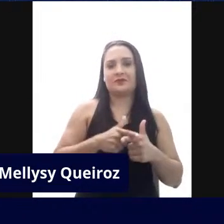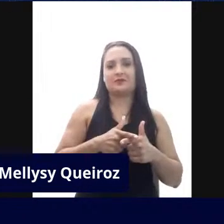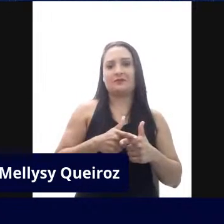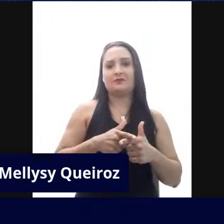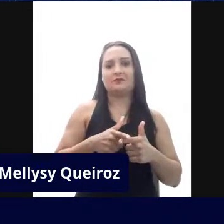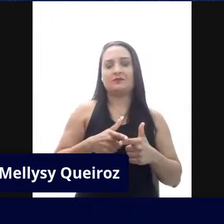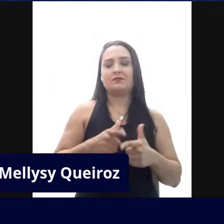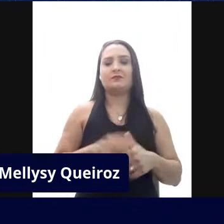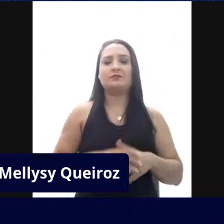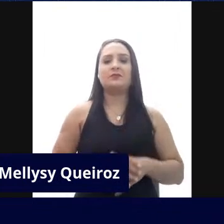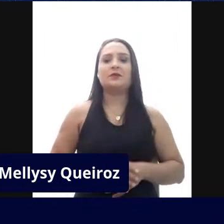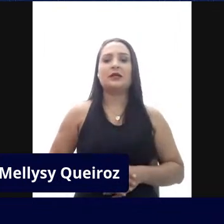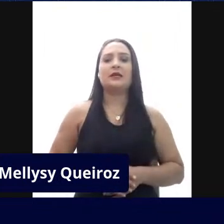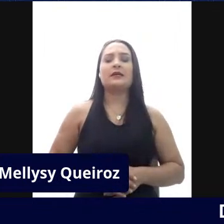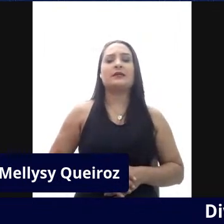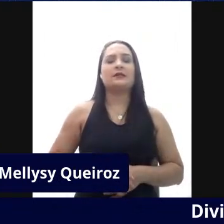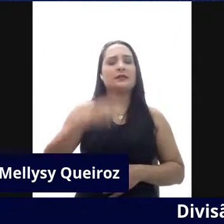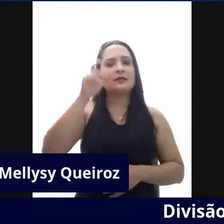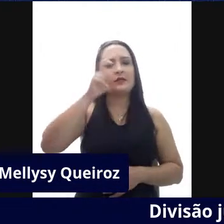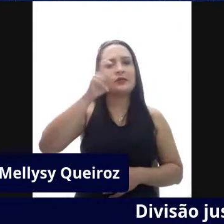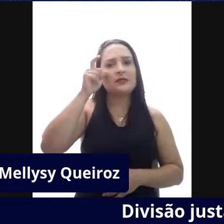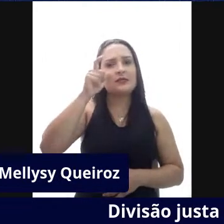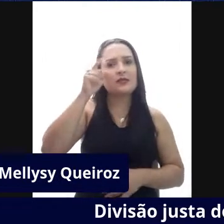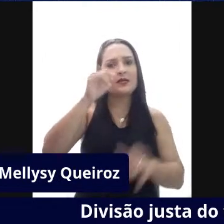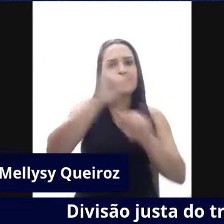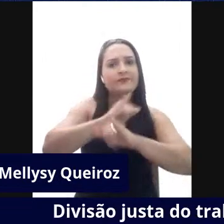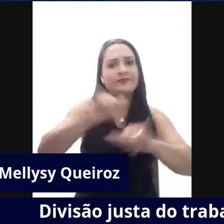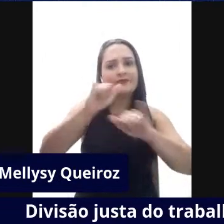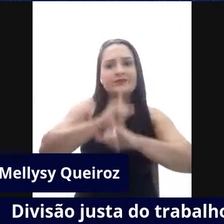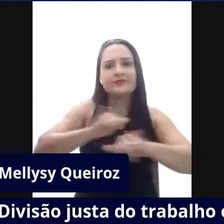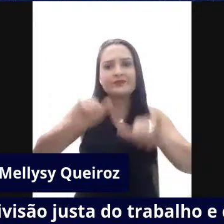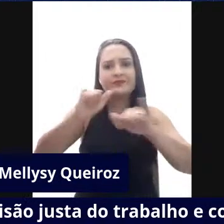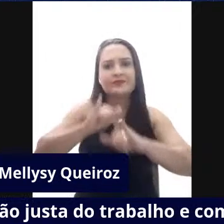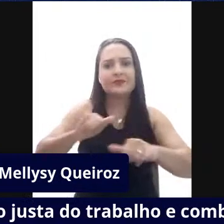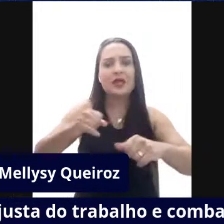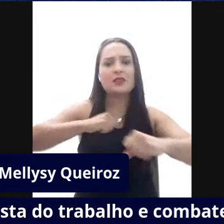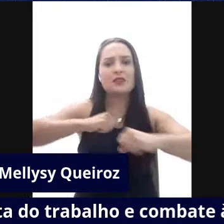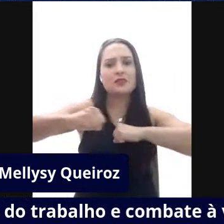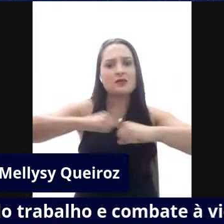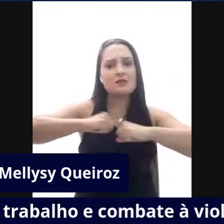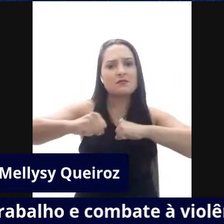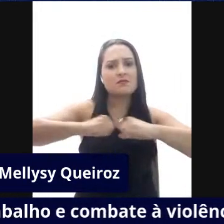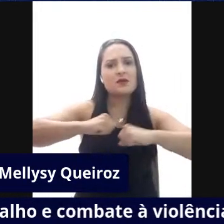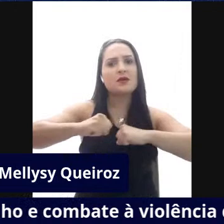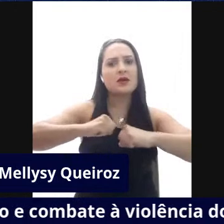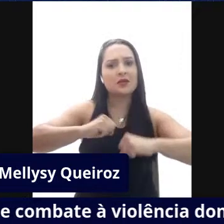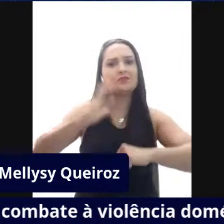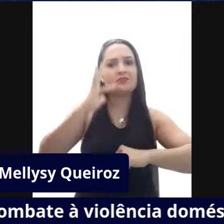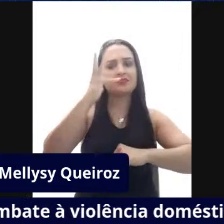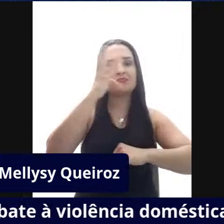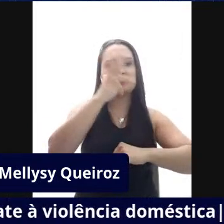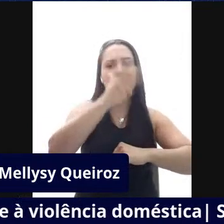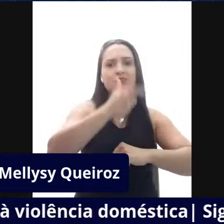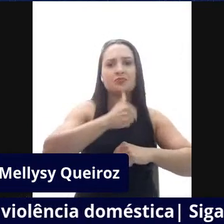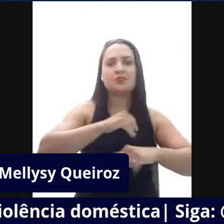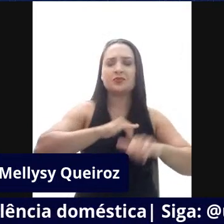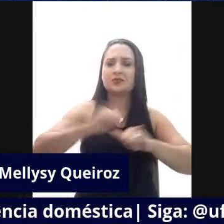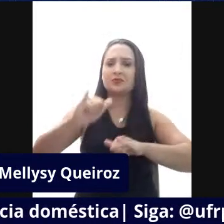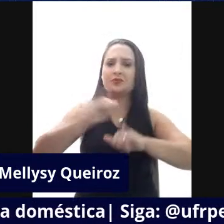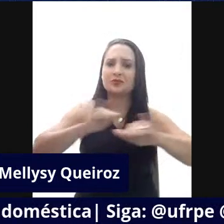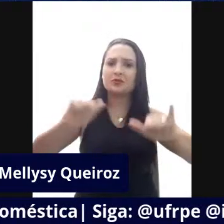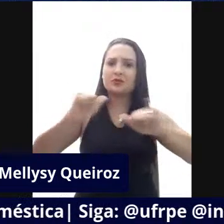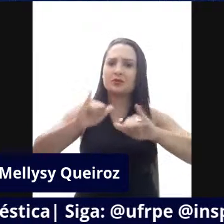esse debate. Aí a campanha ela está ficando muito bonita, muito potente, as peças que estão sendo produzidas, e a gente